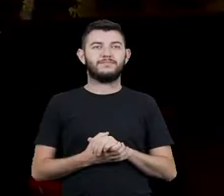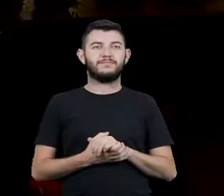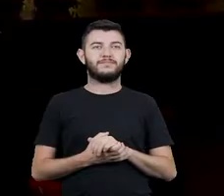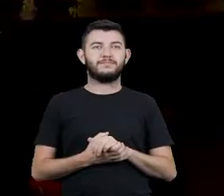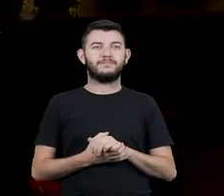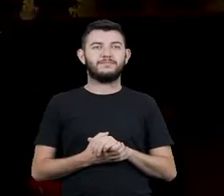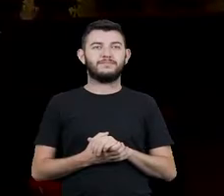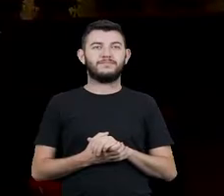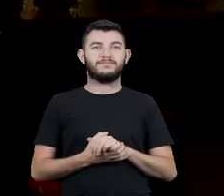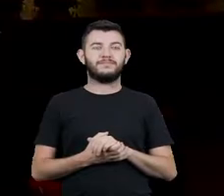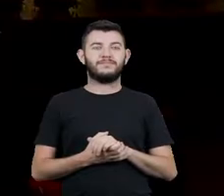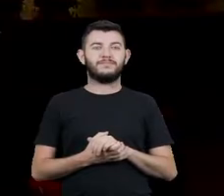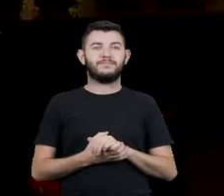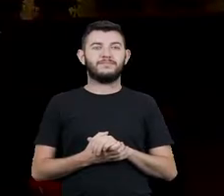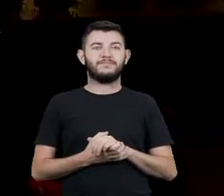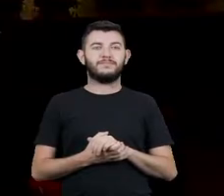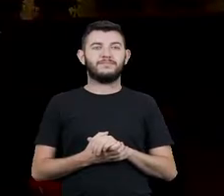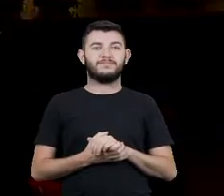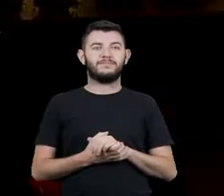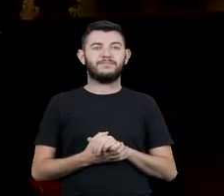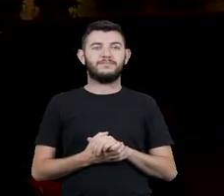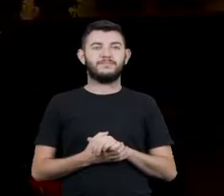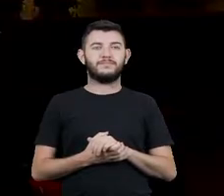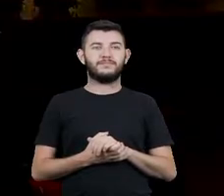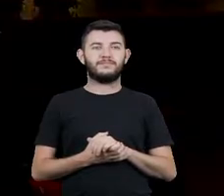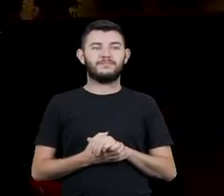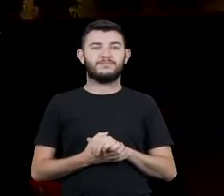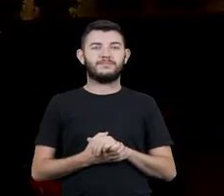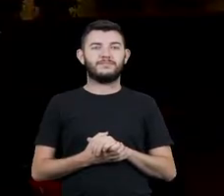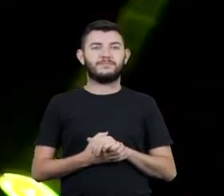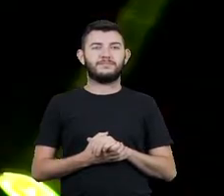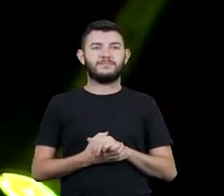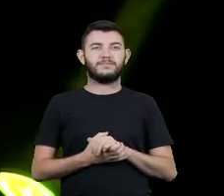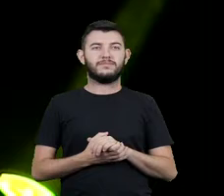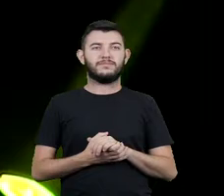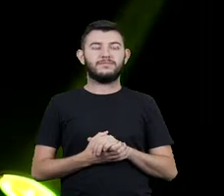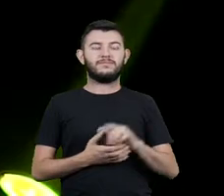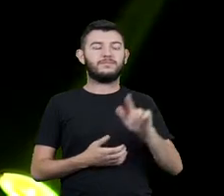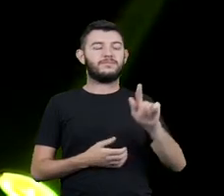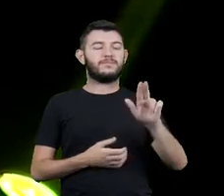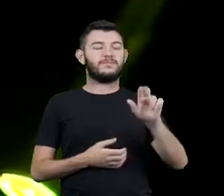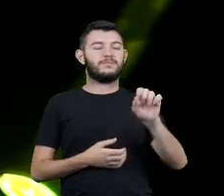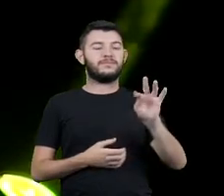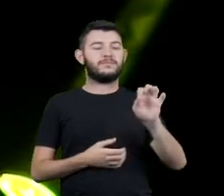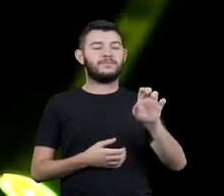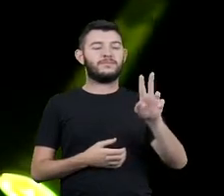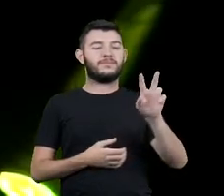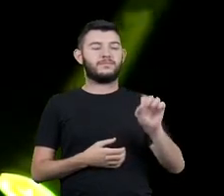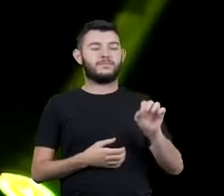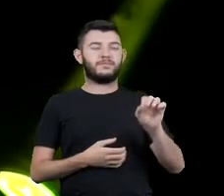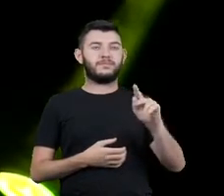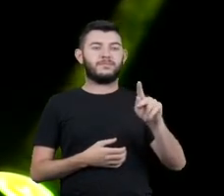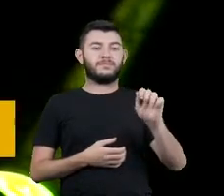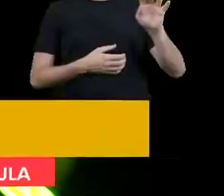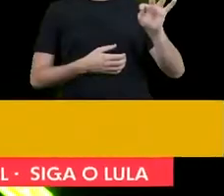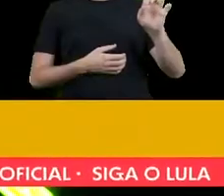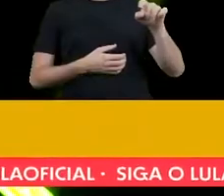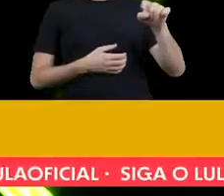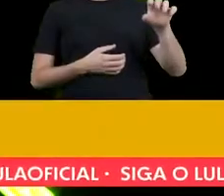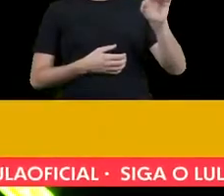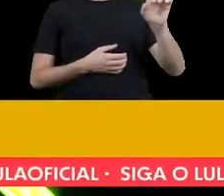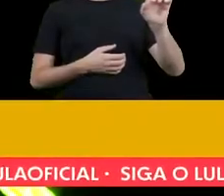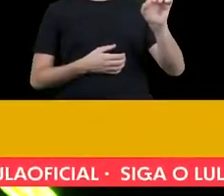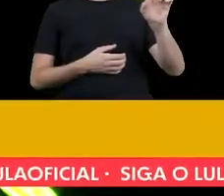Zezinho Guajajara, Gustavo Patachó, Ariane Guarani Kaiowá, Dom Phillips,